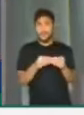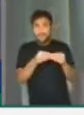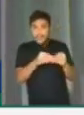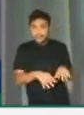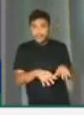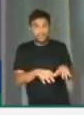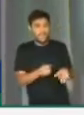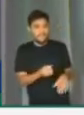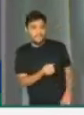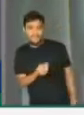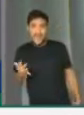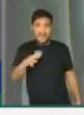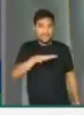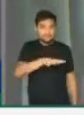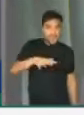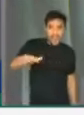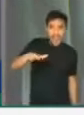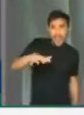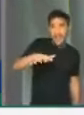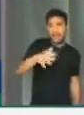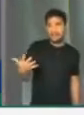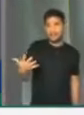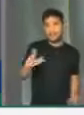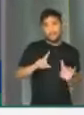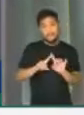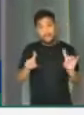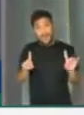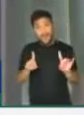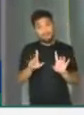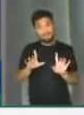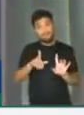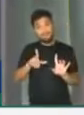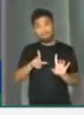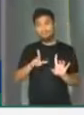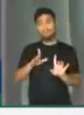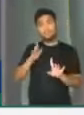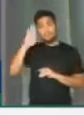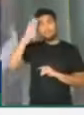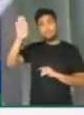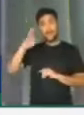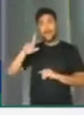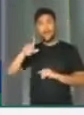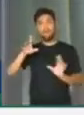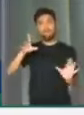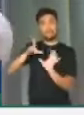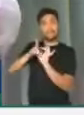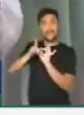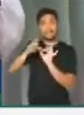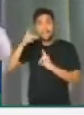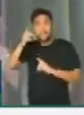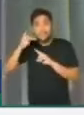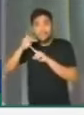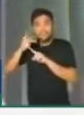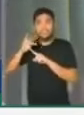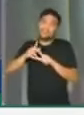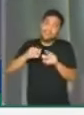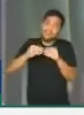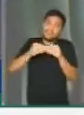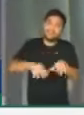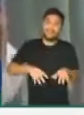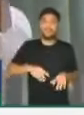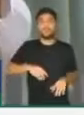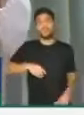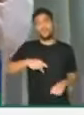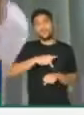muitos setores ao mesmo tempo, mas ela se assenta numa política que cronicamente tem destruído o Estado